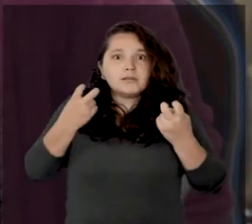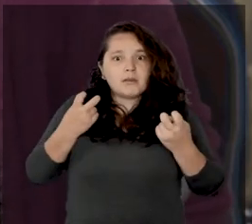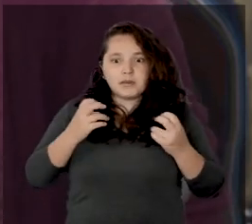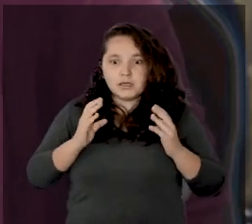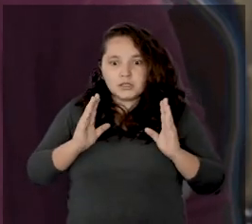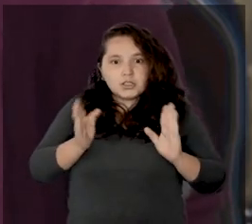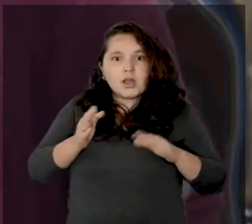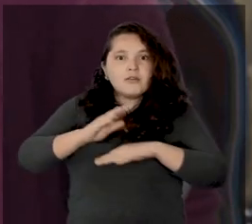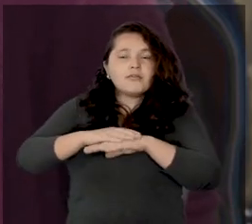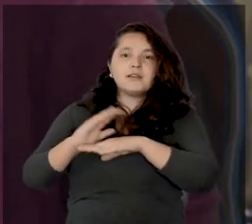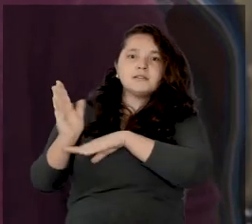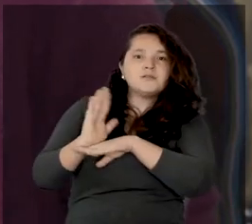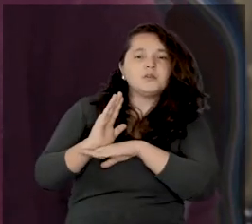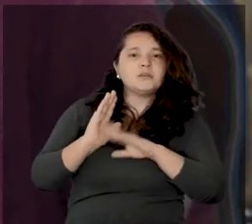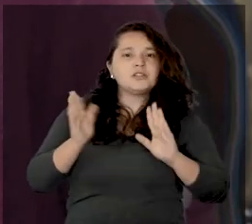virou obra,